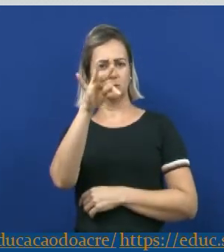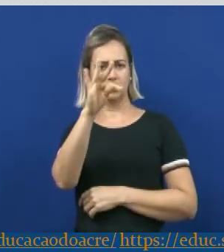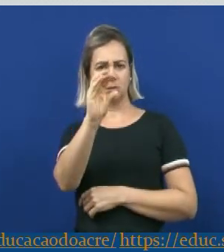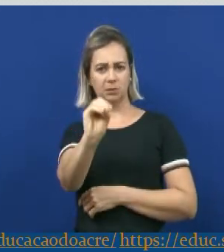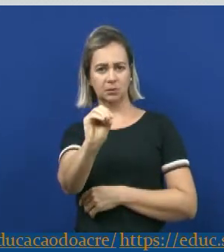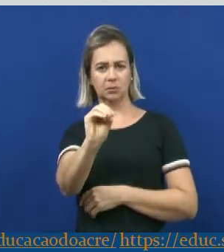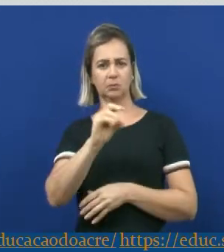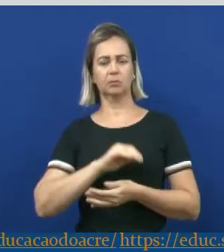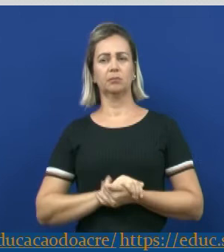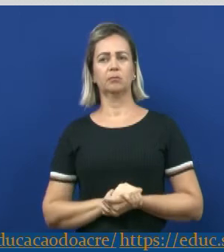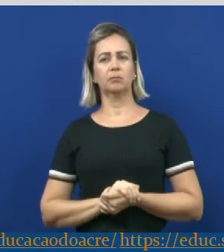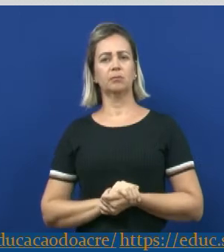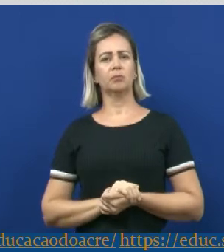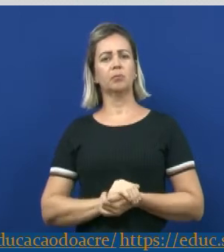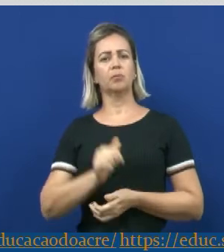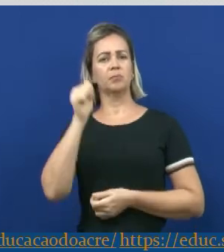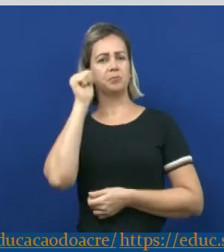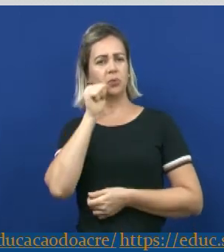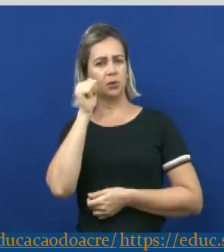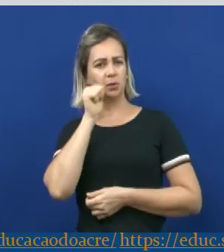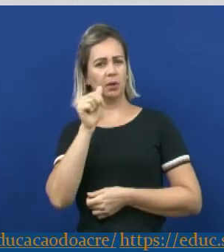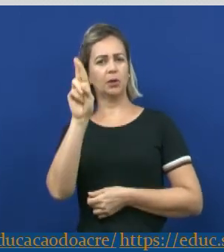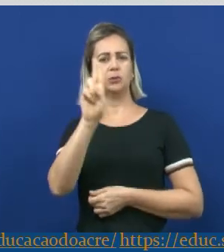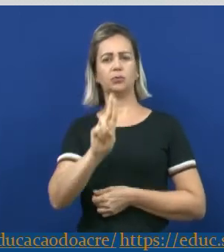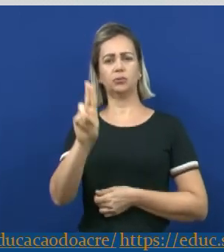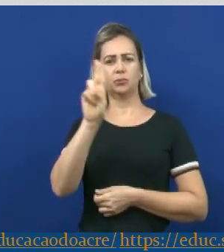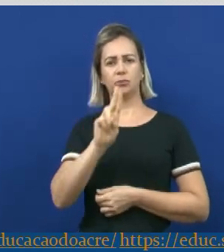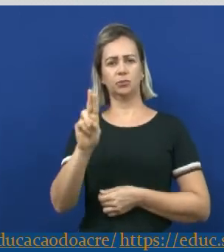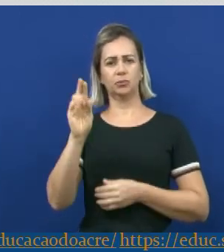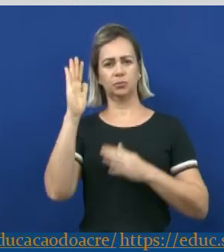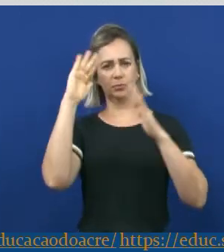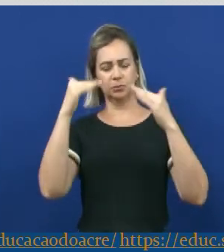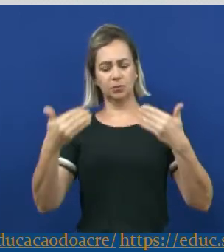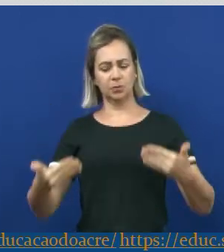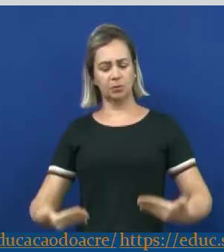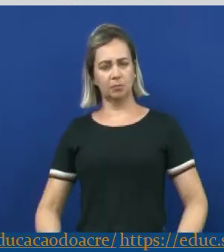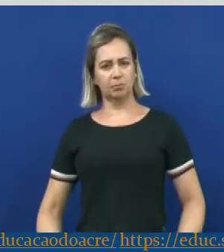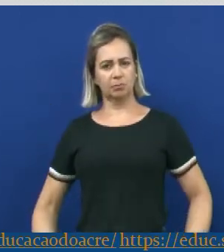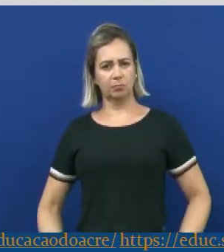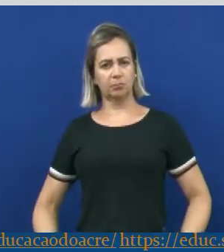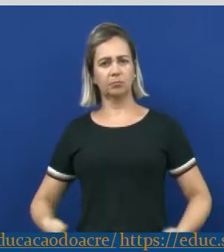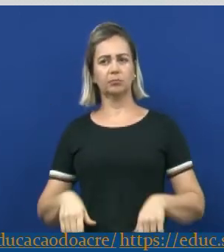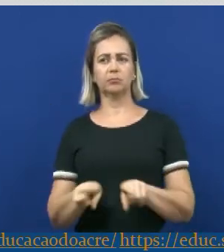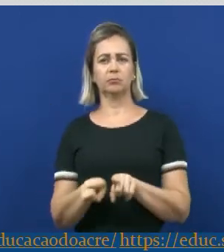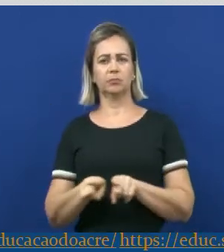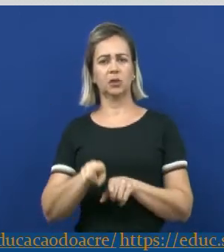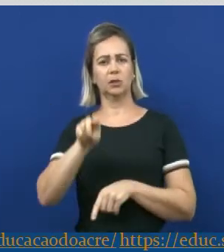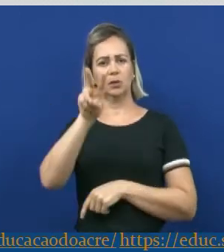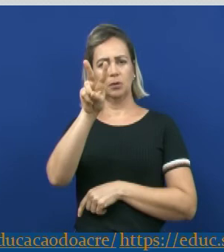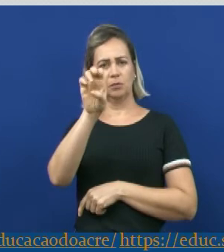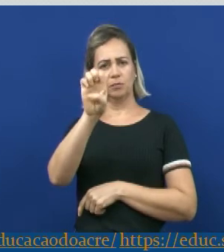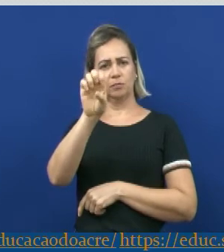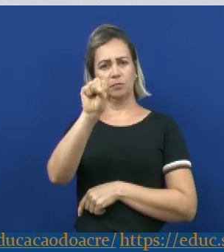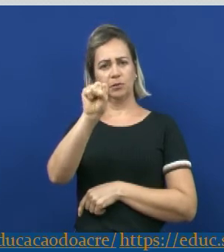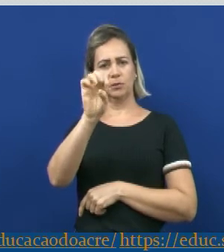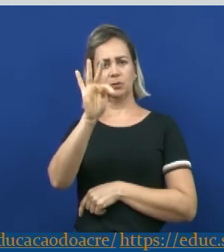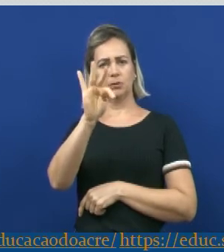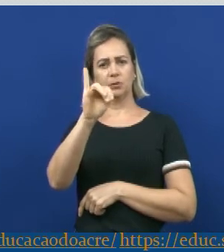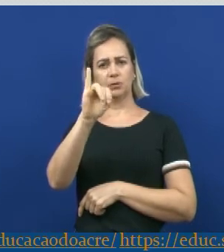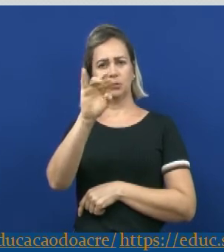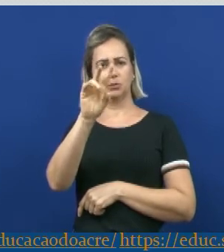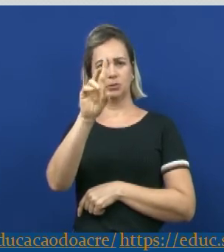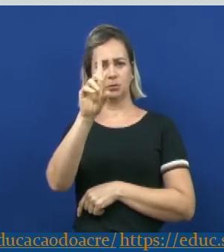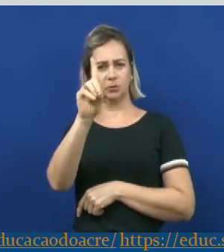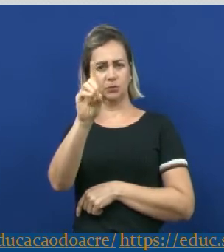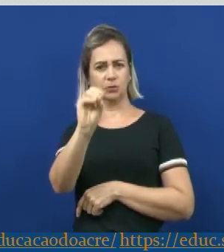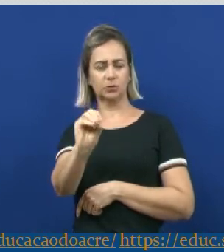um vestido, certo? Peça feminina também. Lleva um jersey, certo? Aquela peça que a gente usa para o frio, que seria o